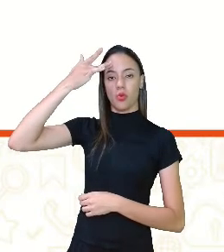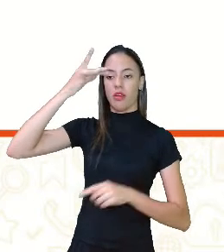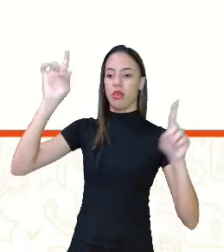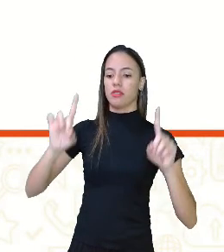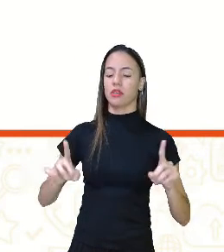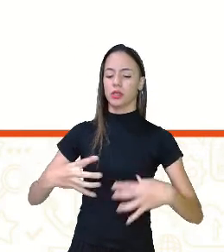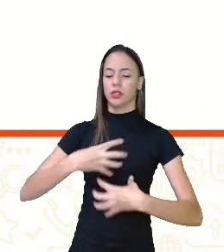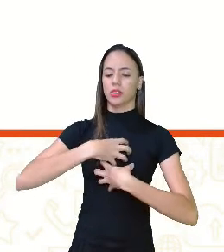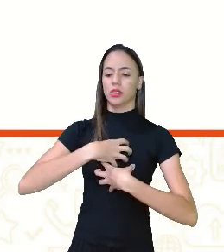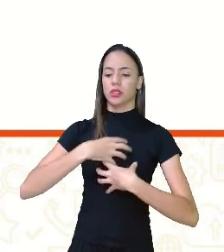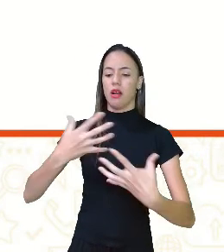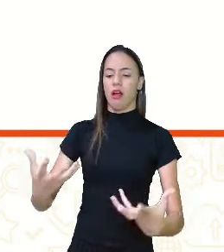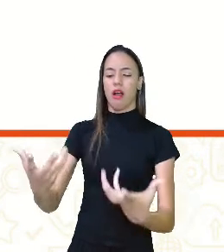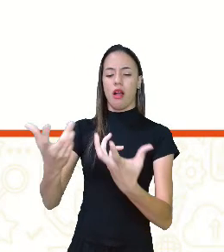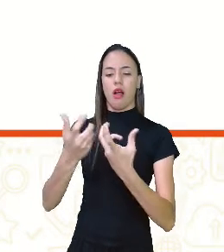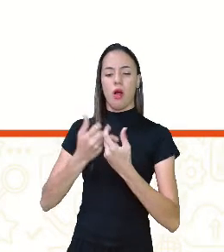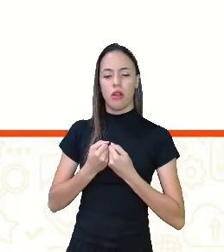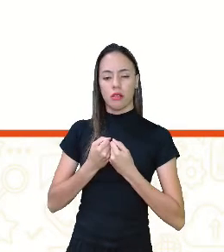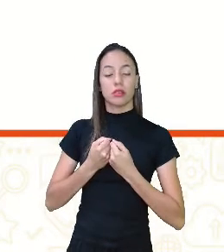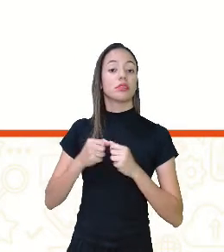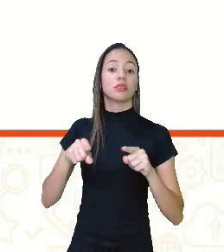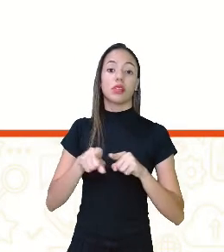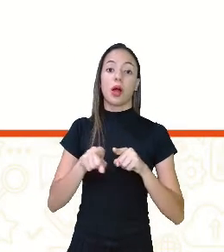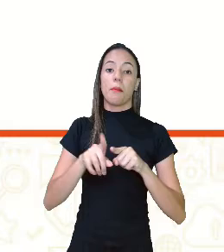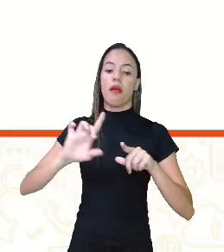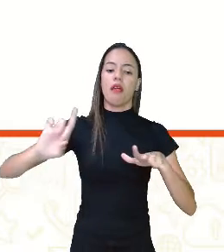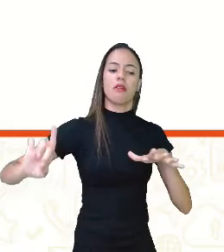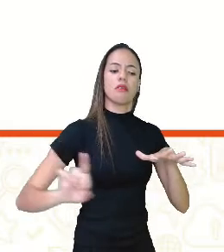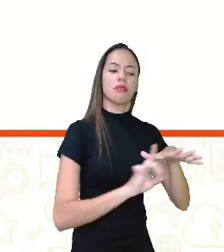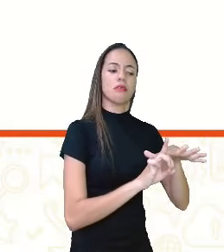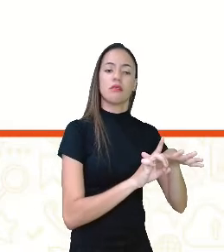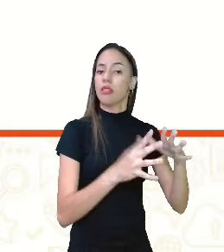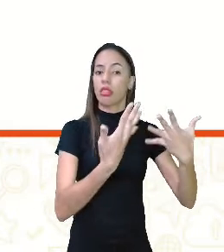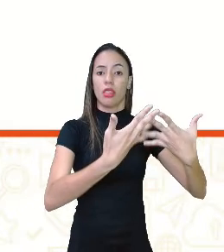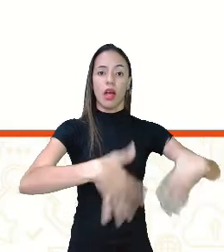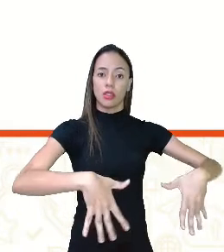acolhidas e inseridas de forma natural às rotinas e